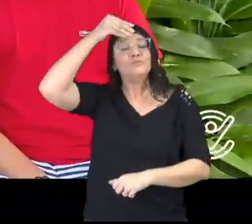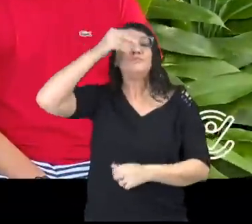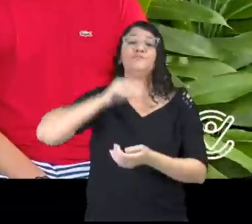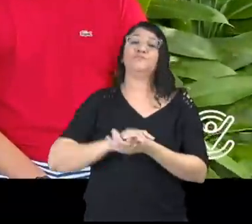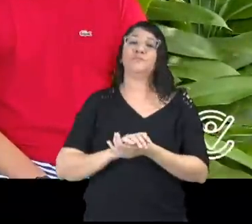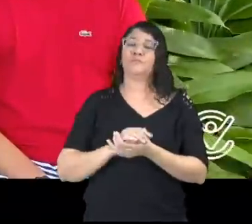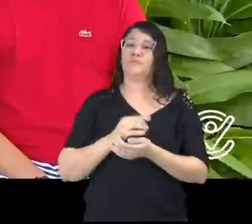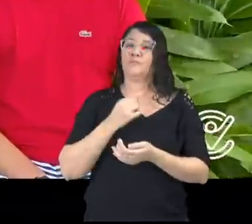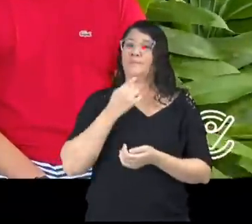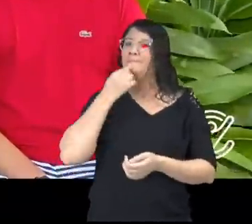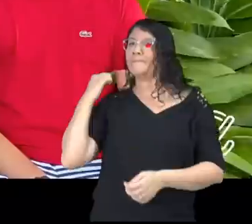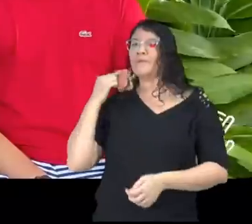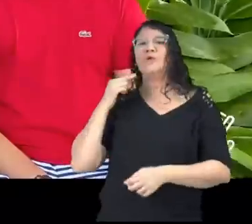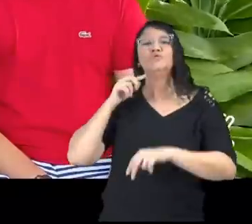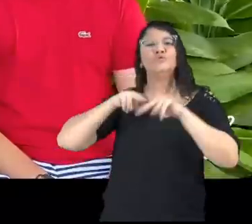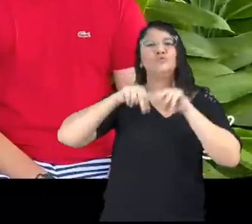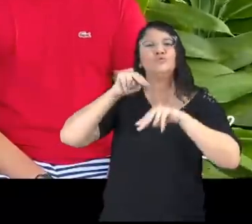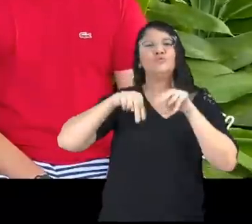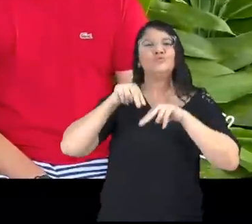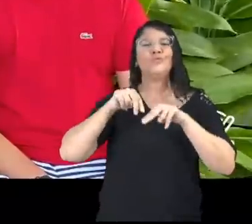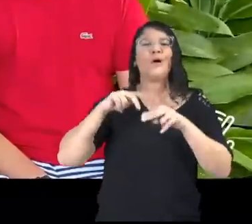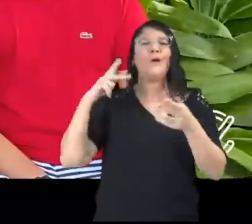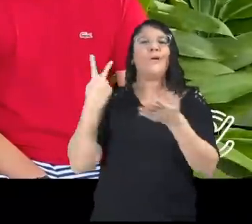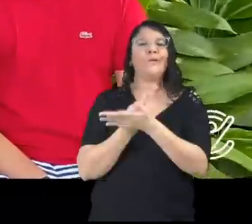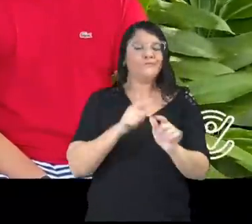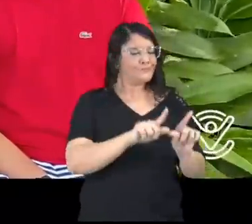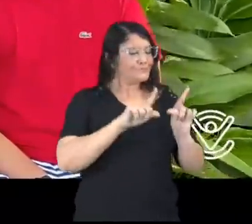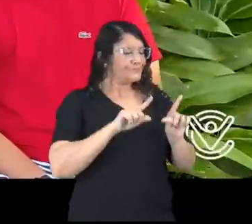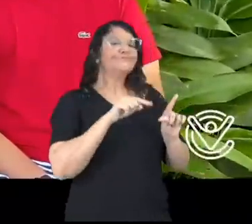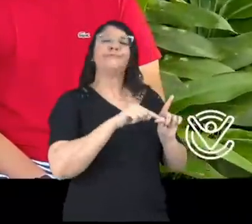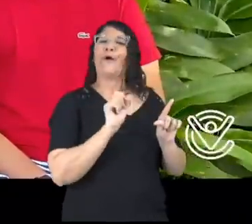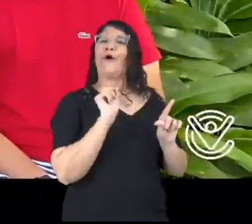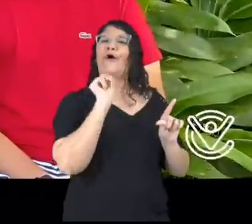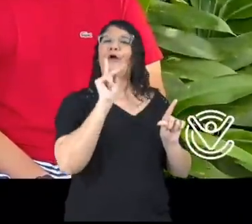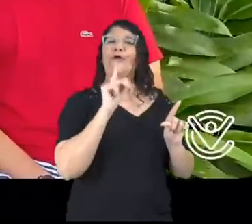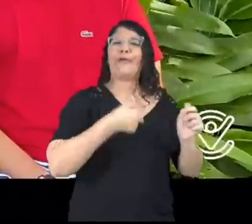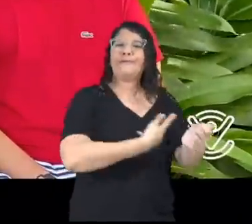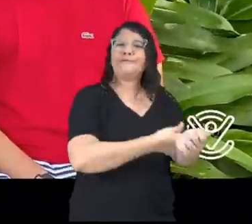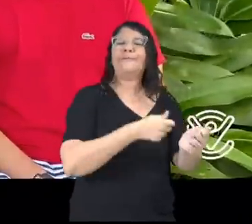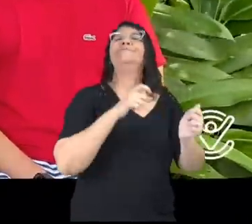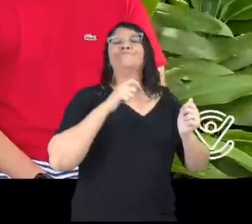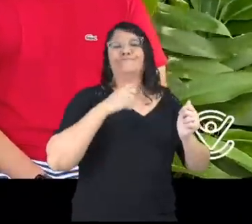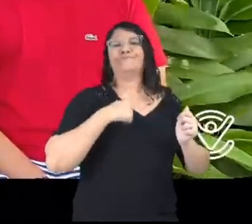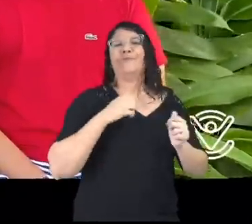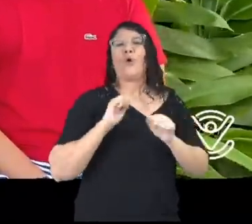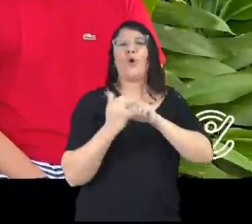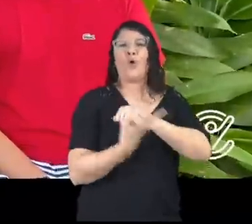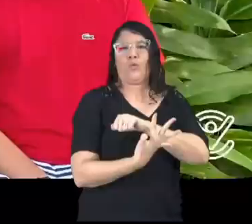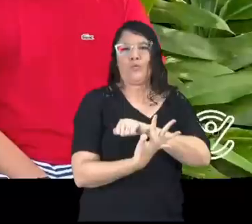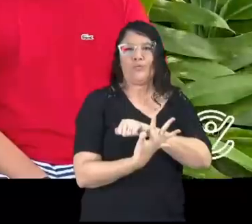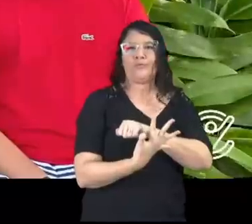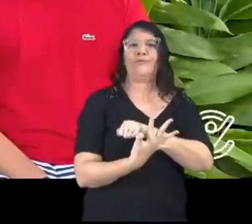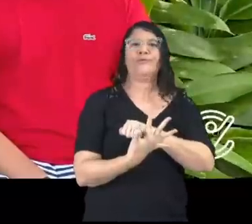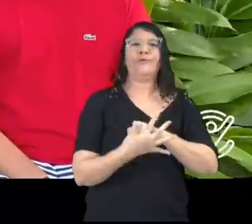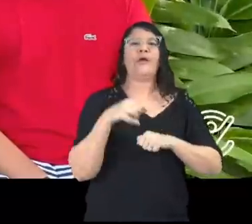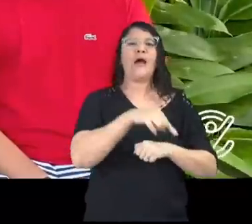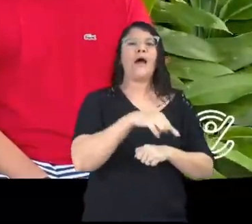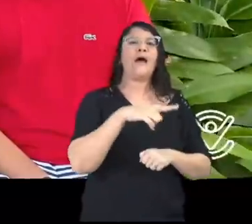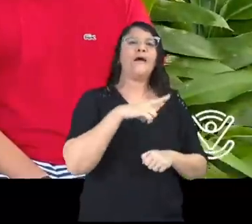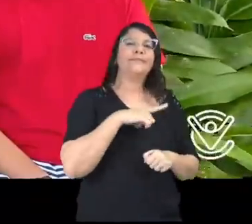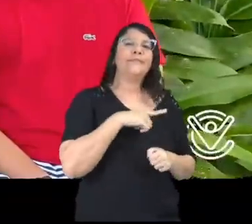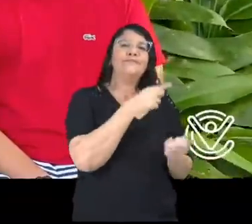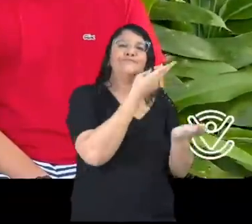com Covid-19. Nós ficamos muito aflitos porque a doença o atingiu de forma muito agressiva. Ele deu entrada na emergência do hospital